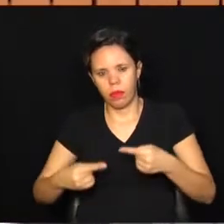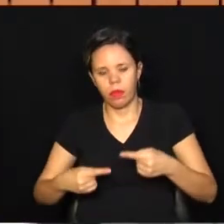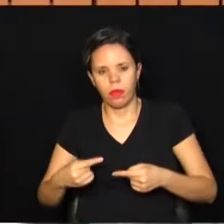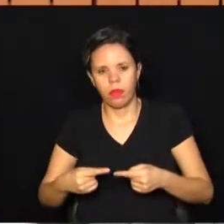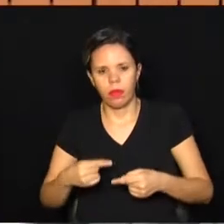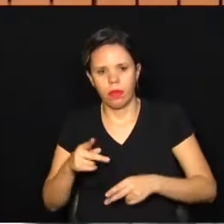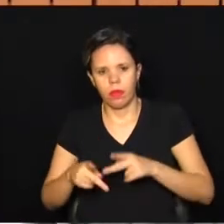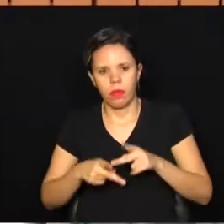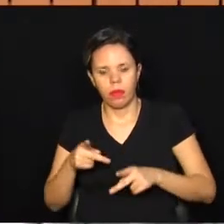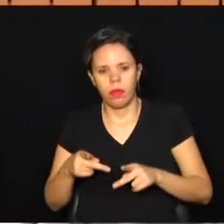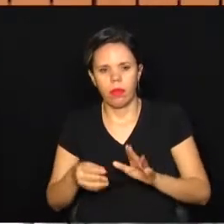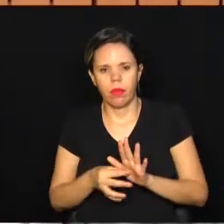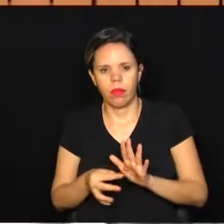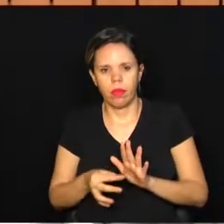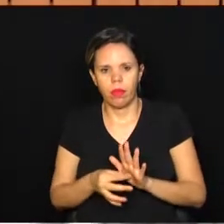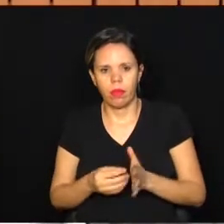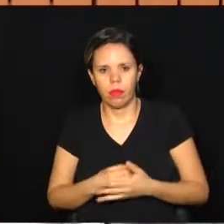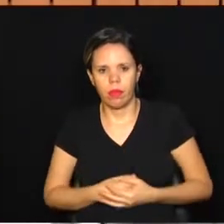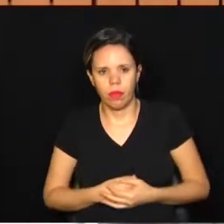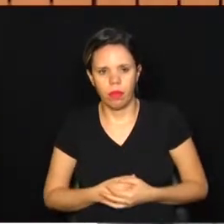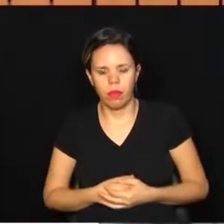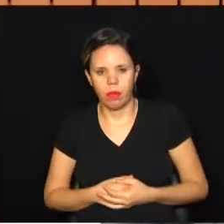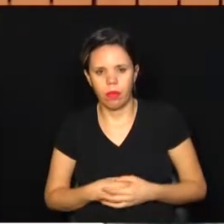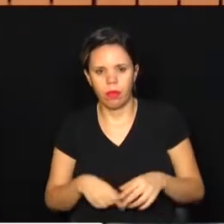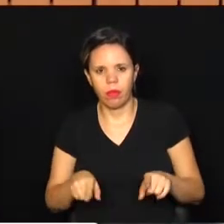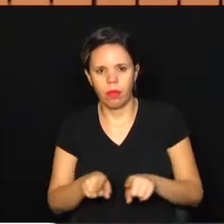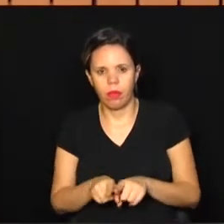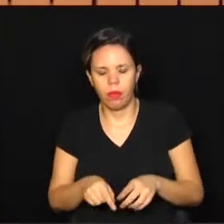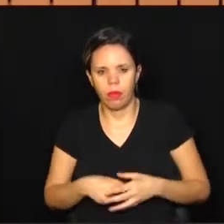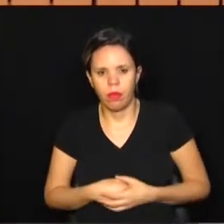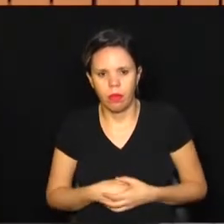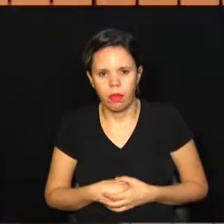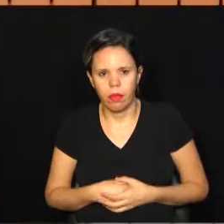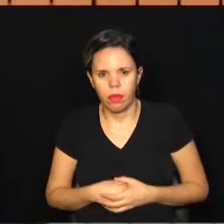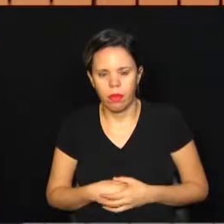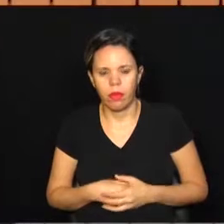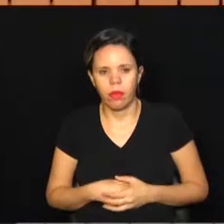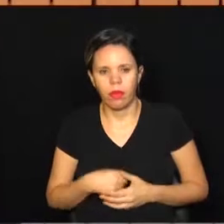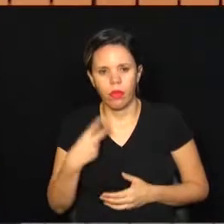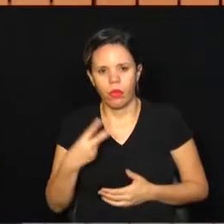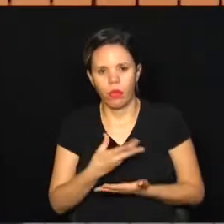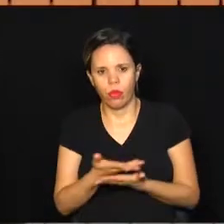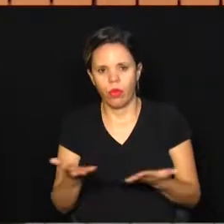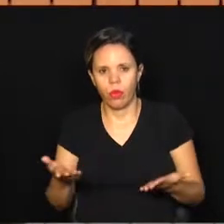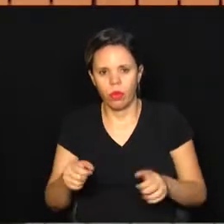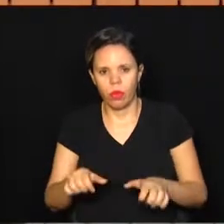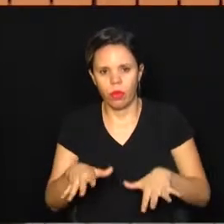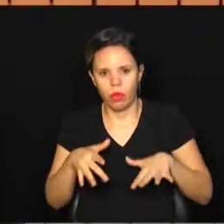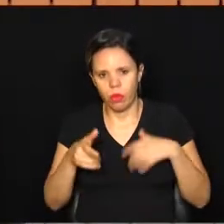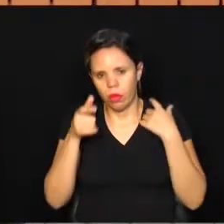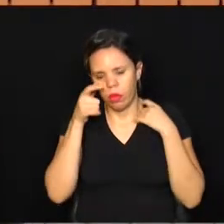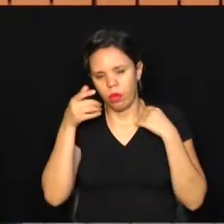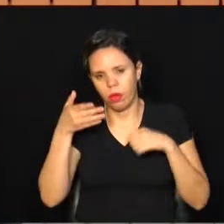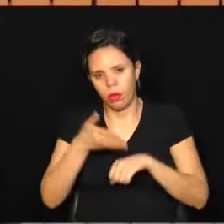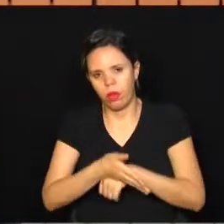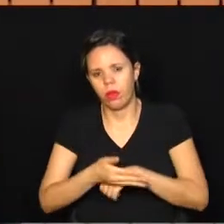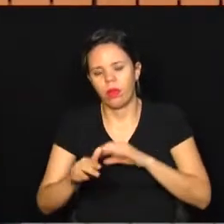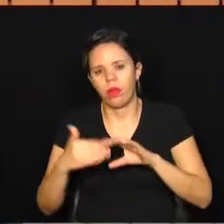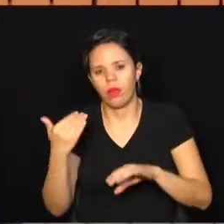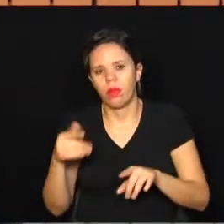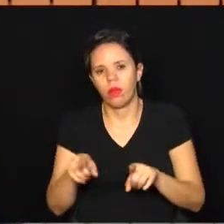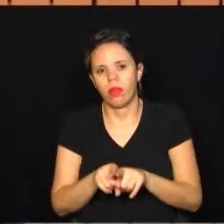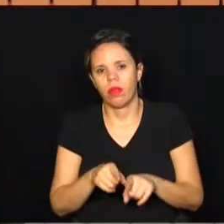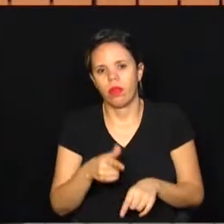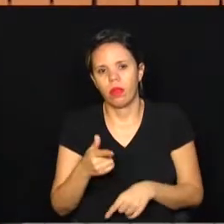as considerações e para também as colocações dos vereadores e do público que está participando. Mais uma